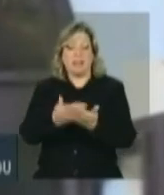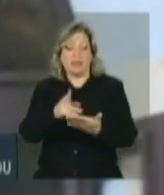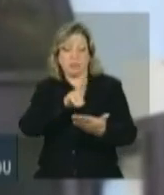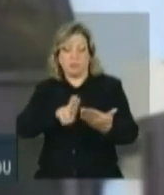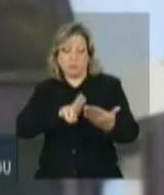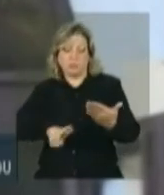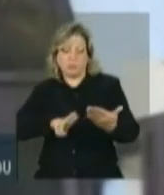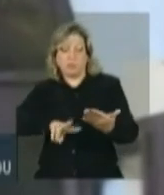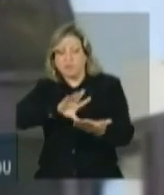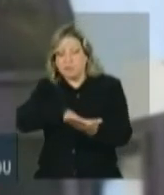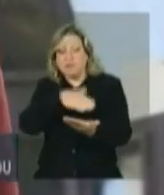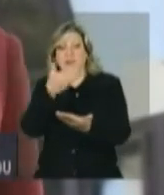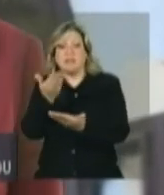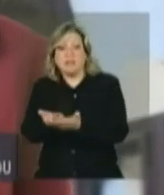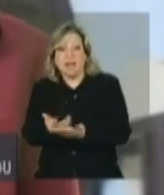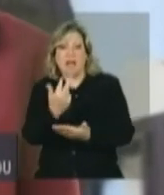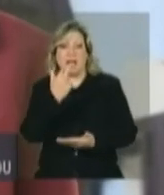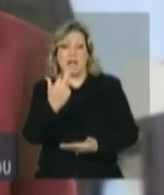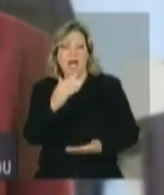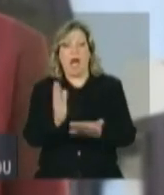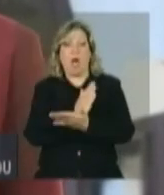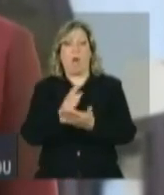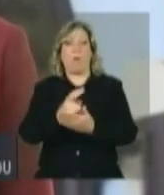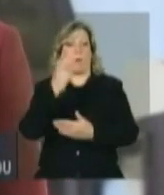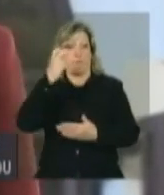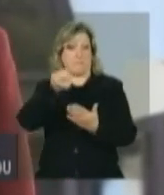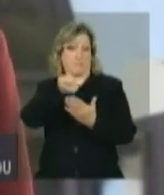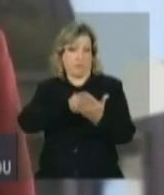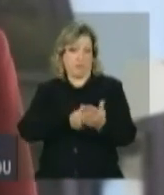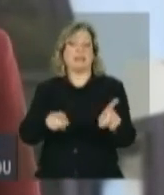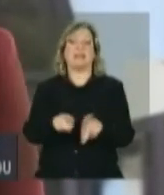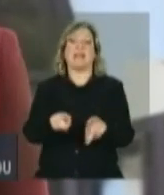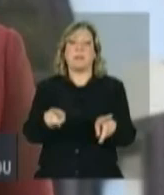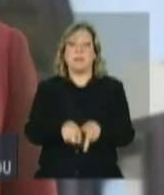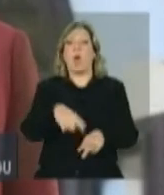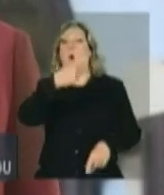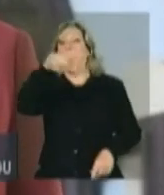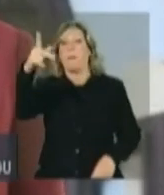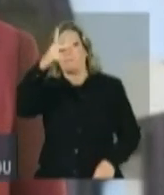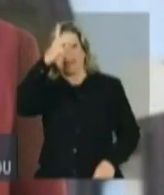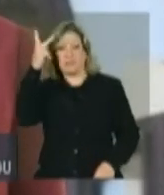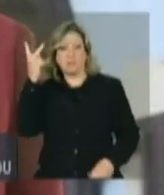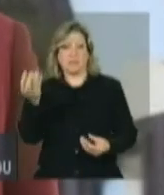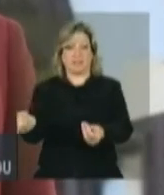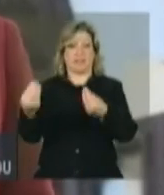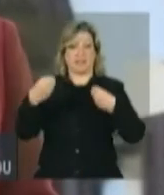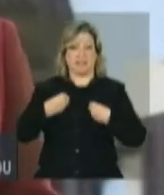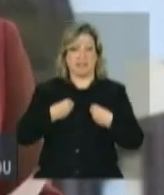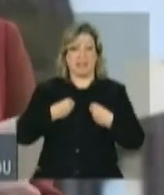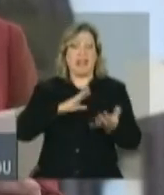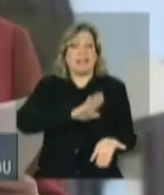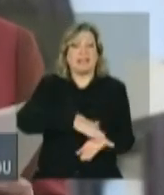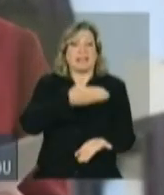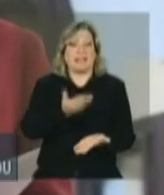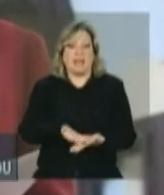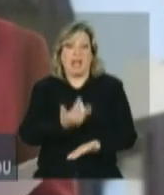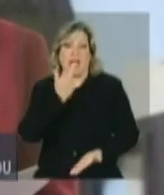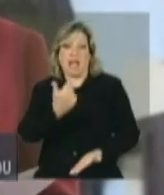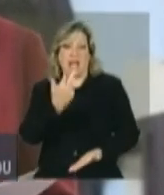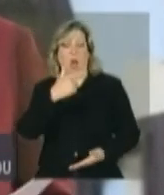poemas. E também recebi de outras pessoas a tradução de outros